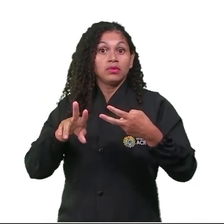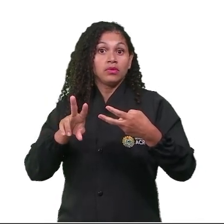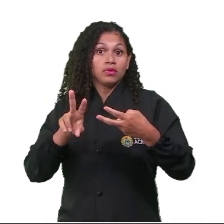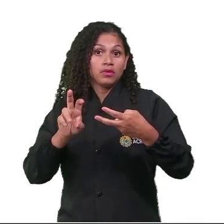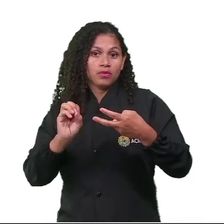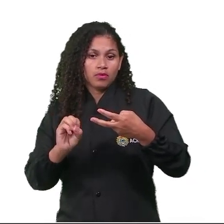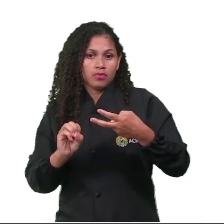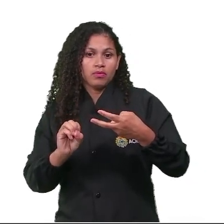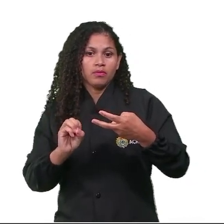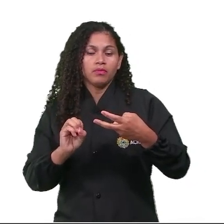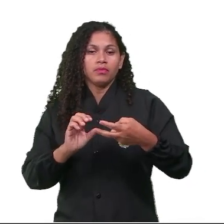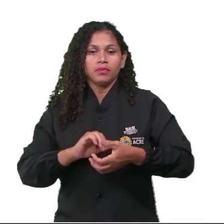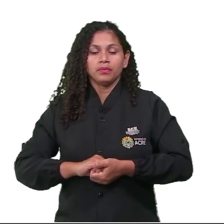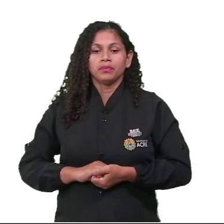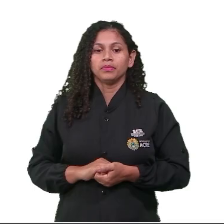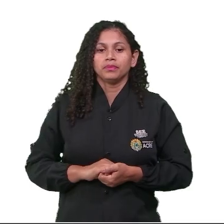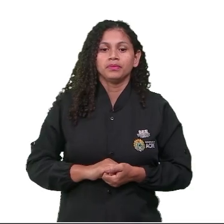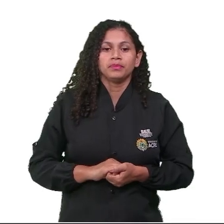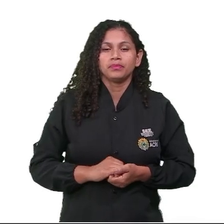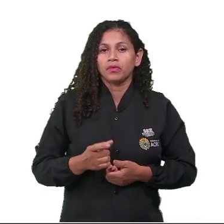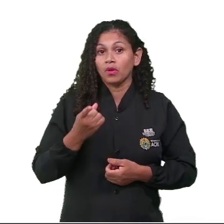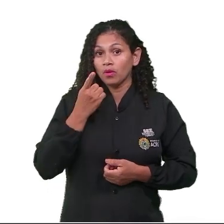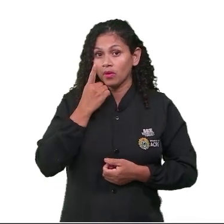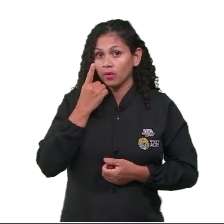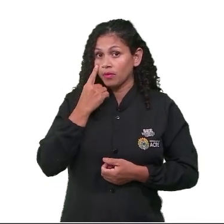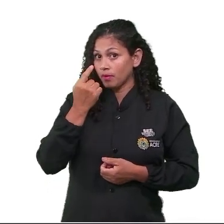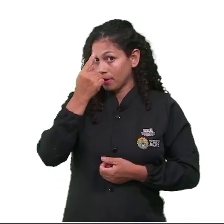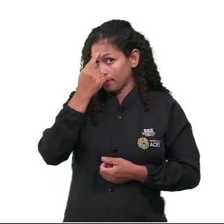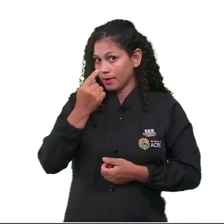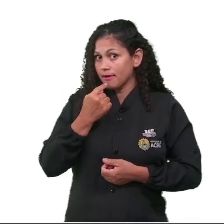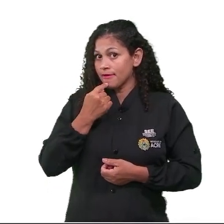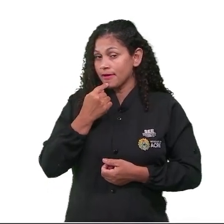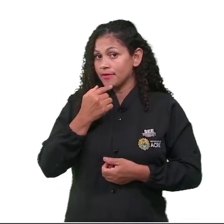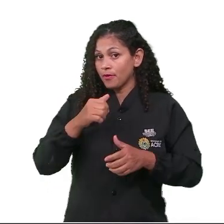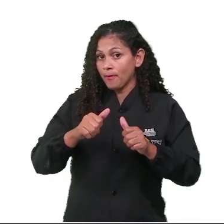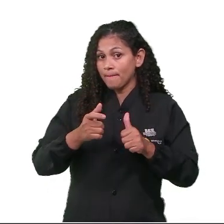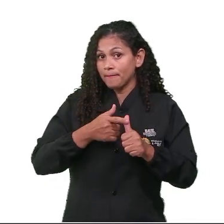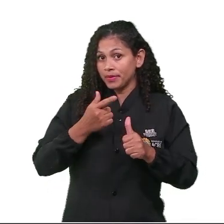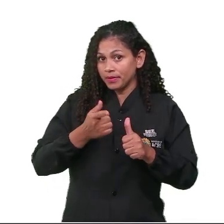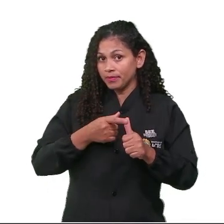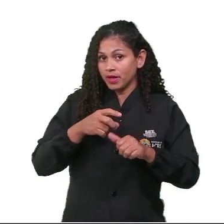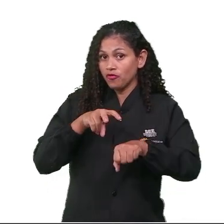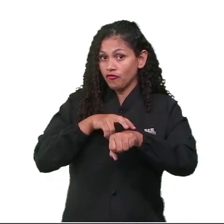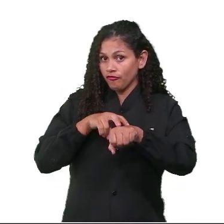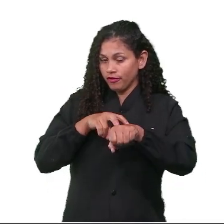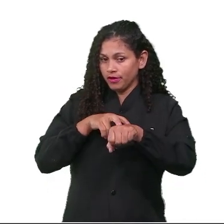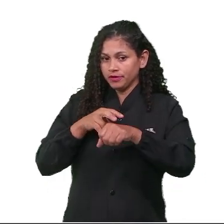Observe comigo na imagem. Primeiramente, vamos observar aqui o prisma reto. O que eu